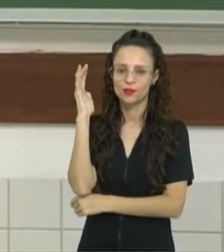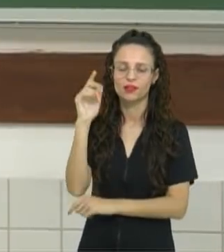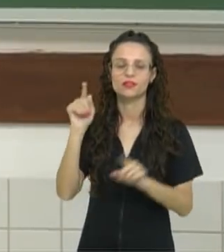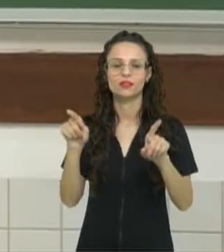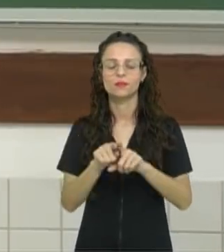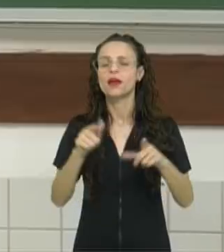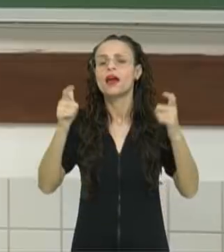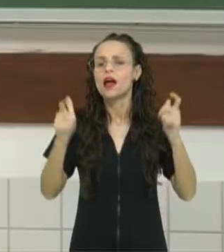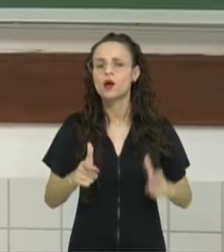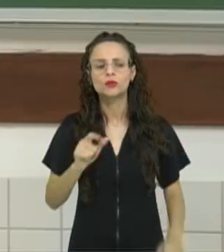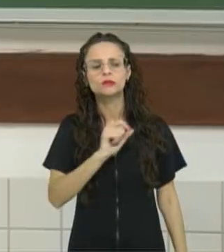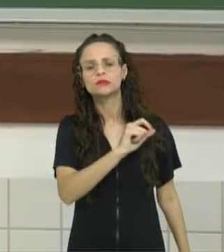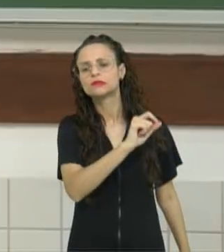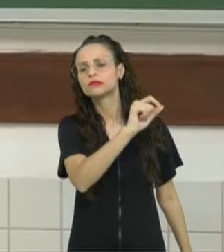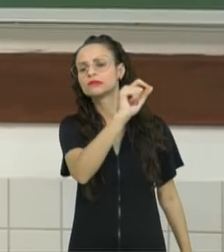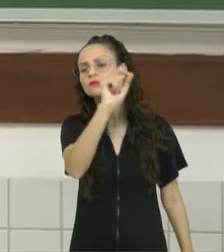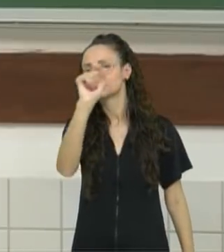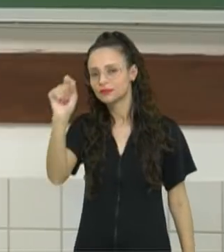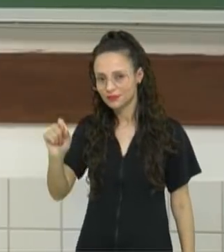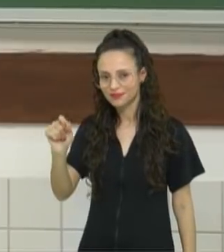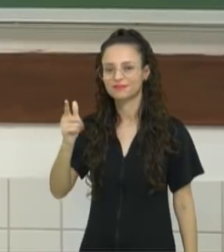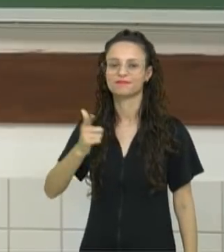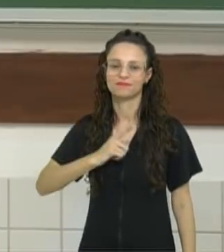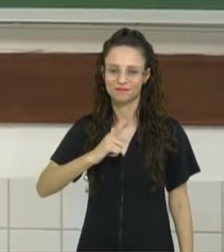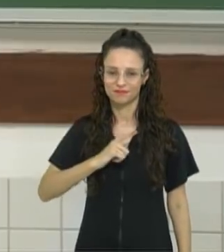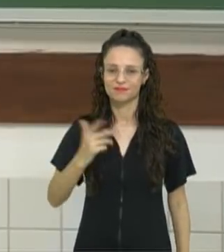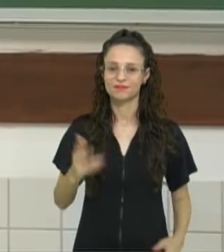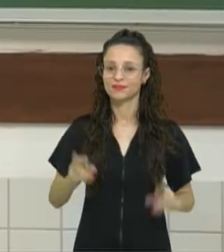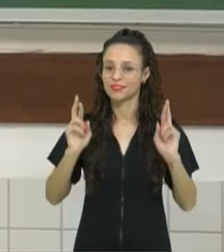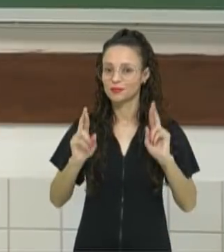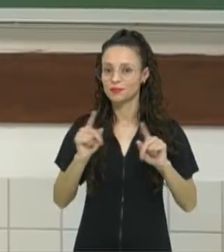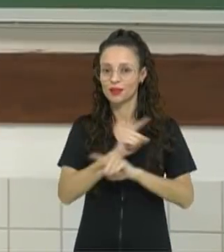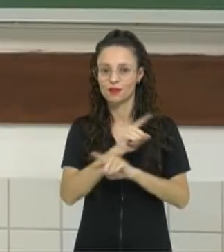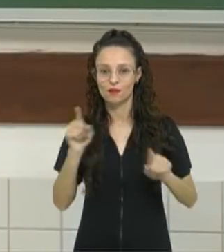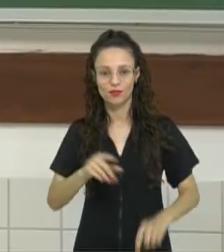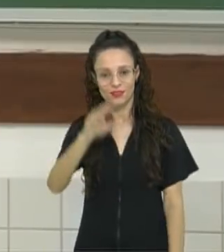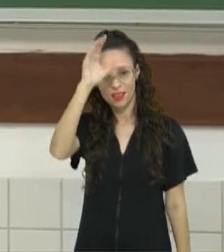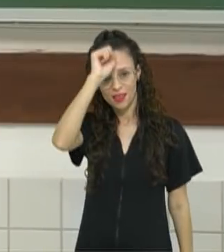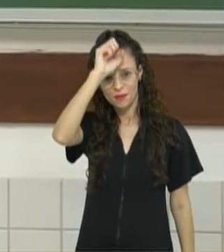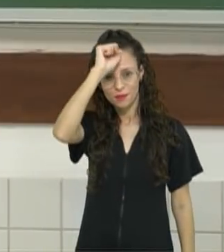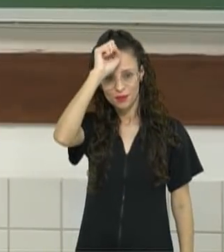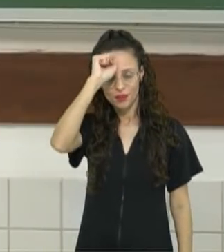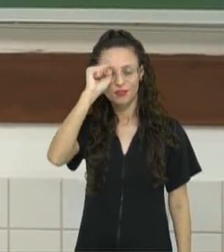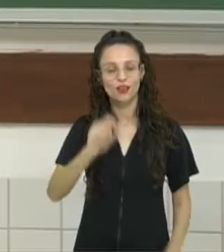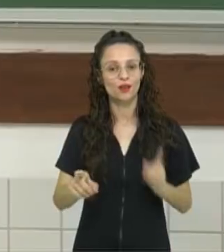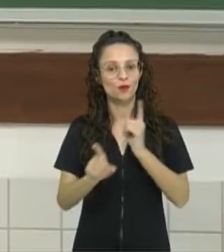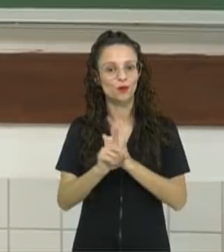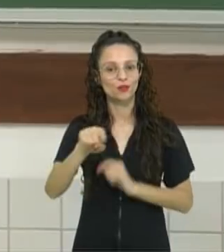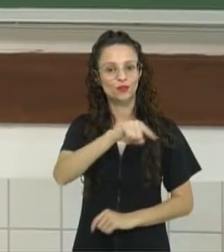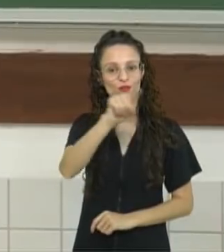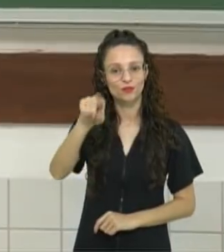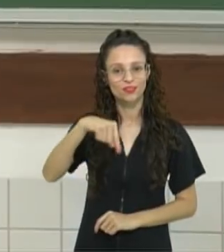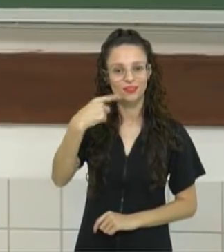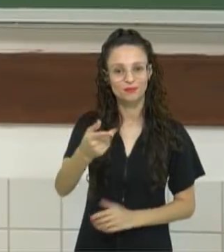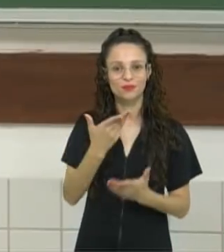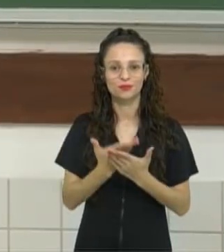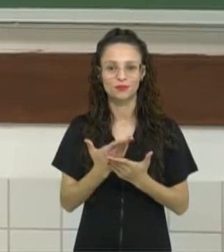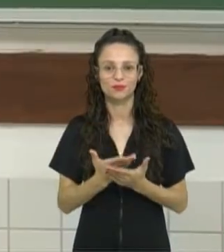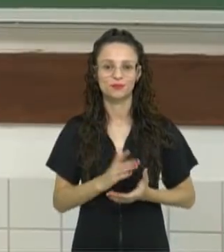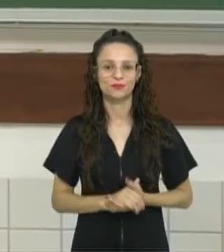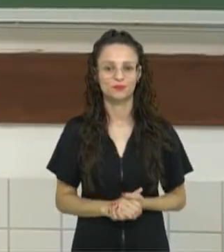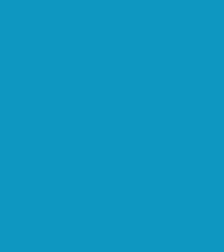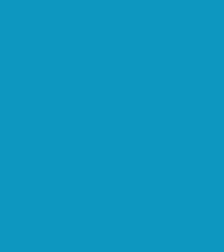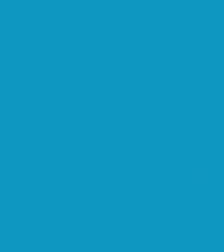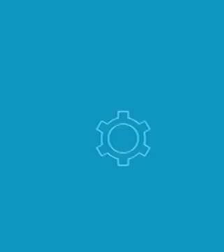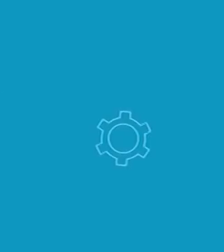e onde que esses recursos são empregados. Eu espero que vocês tenham aprendido e encontro vocês na nossa próxima aula.